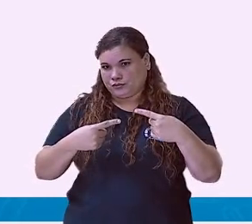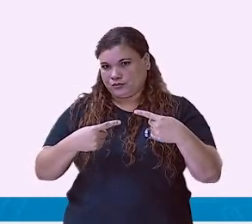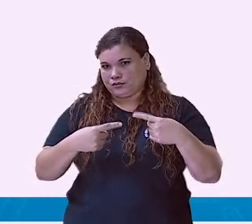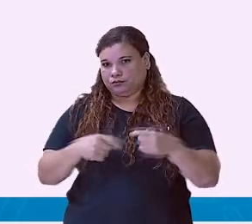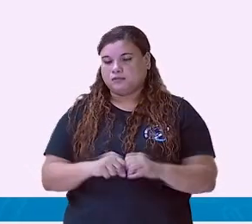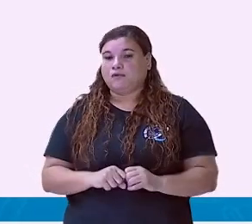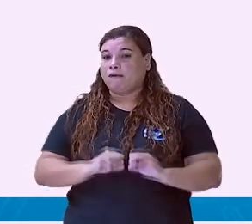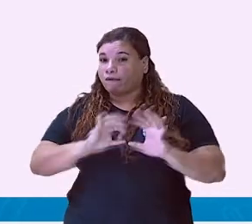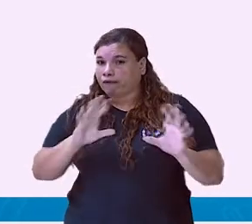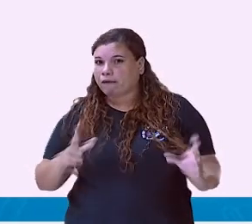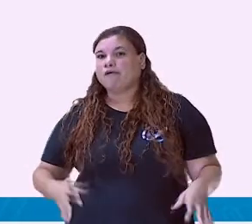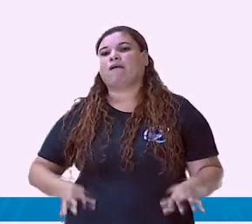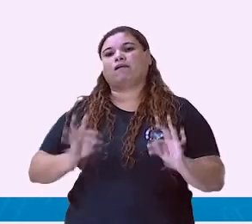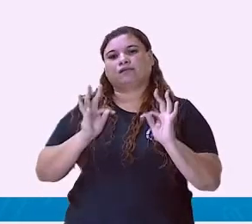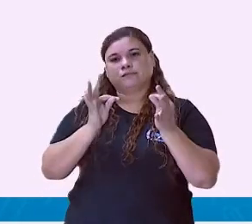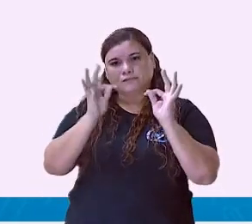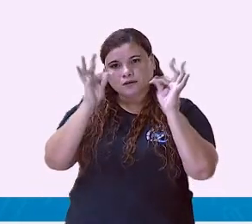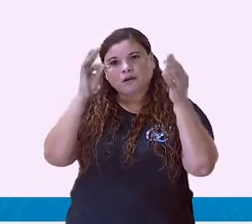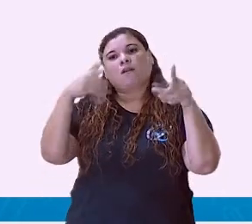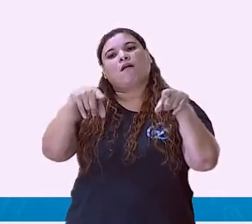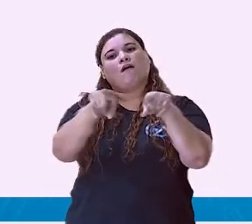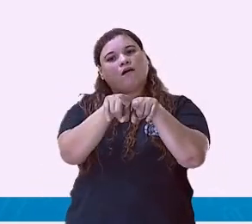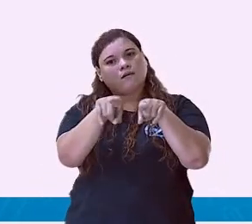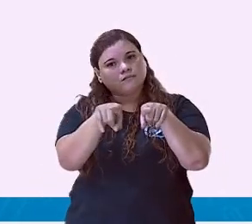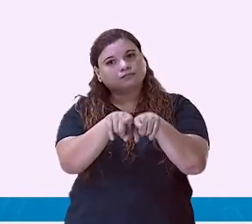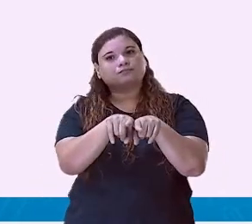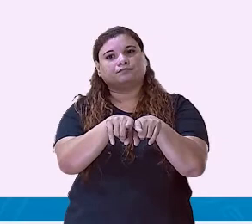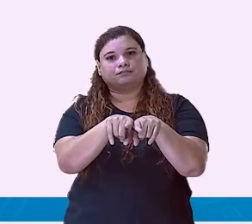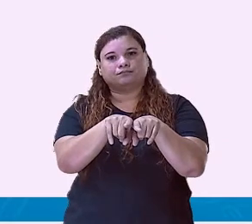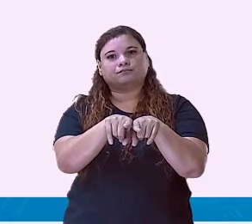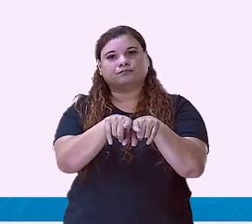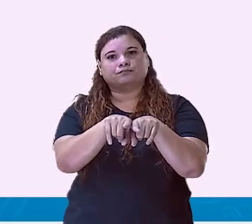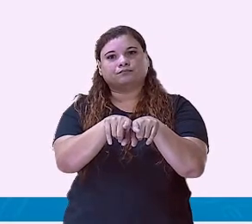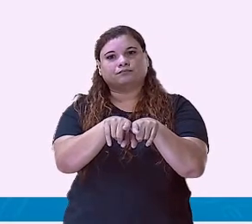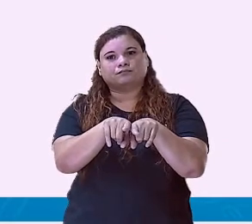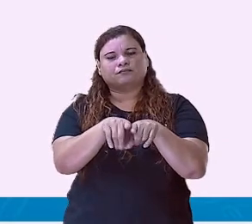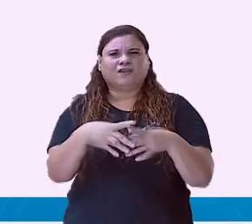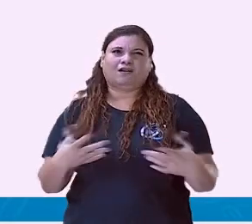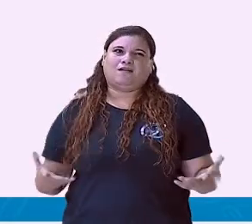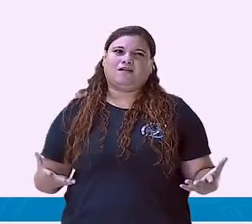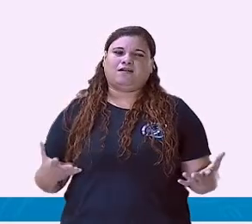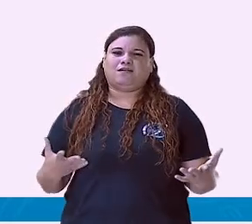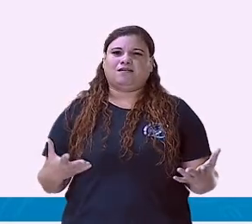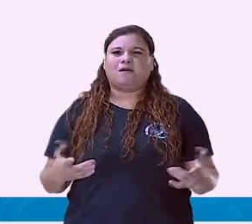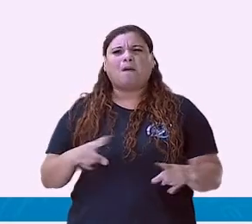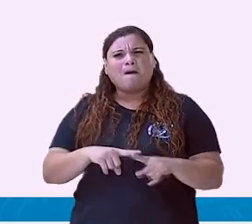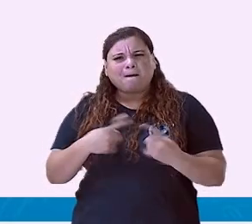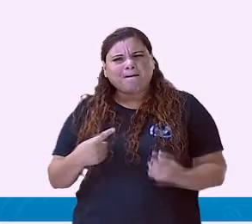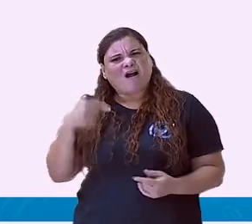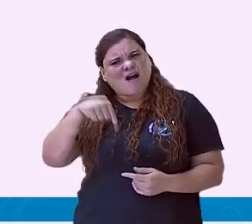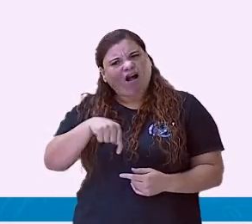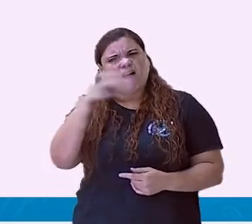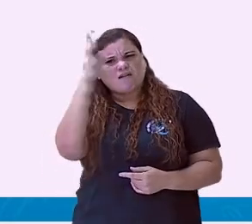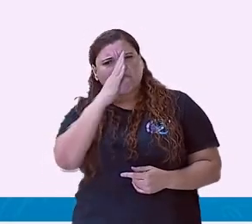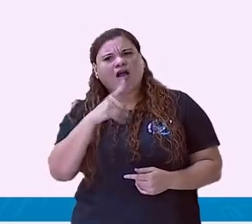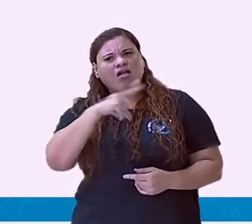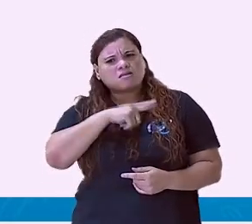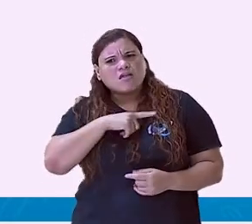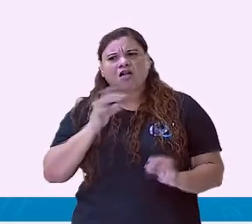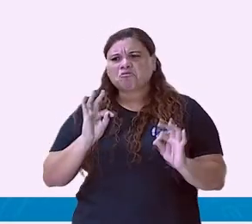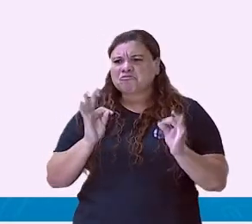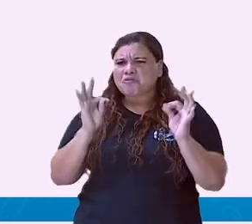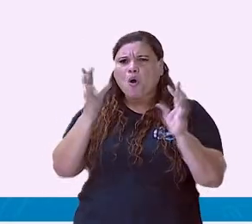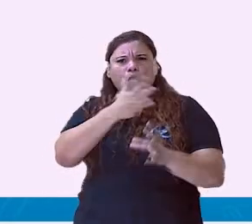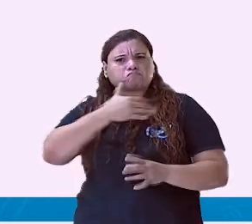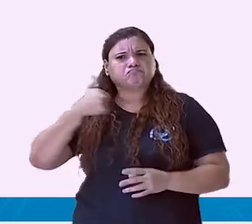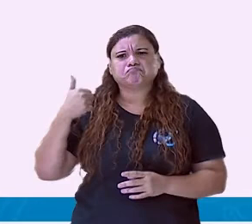tenha um desenvolvimento tecnológico muito grande, tenha uma economia também